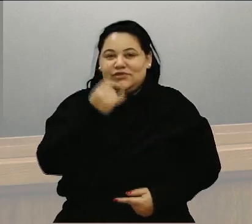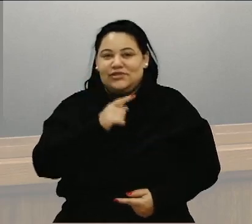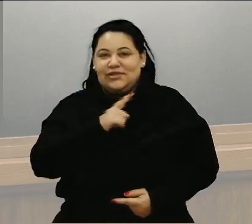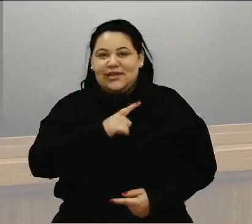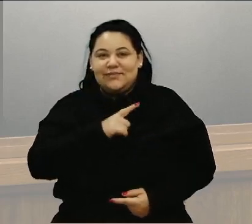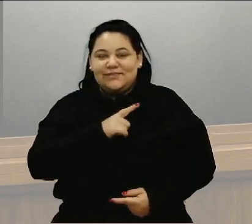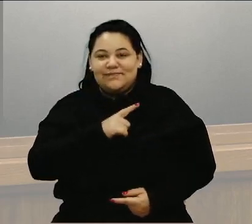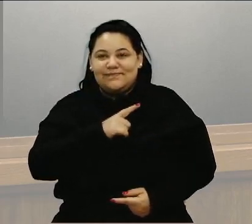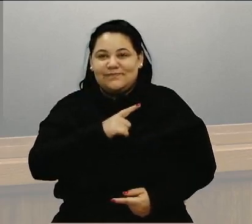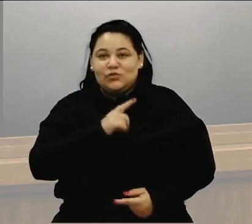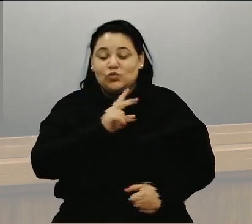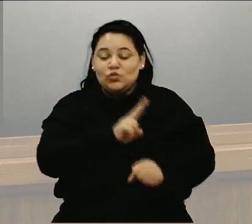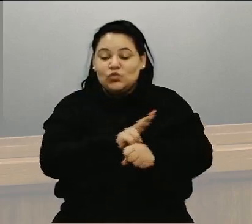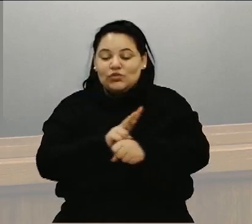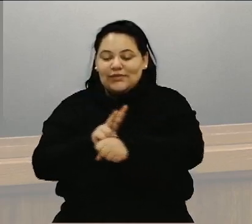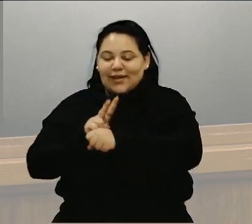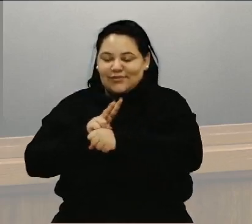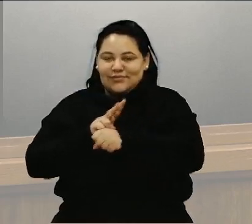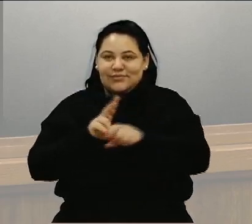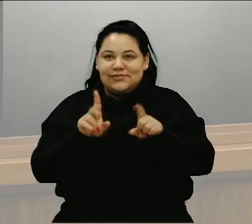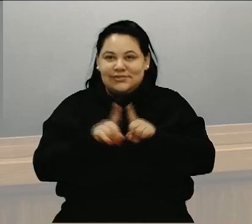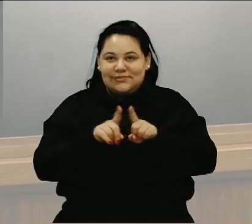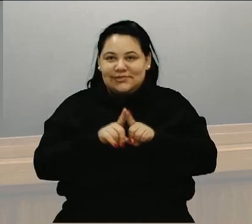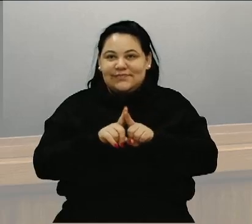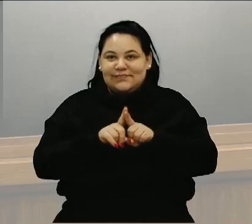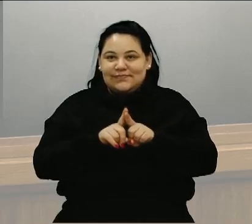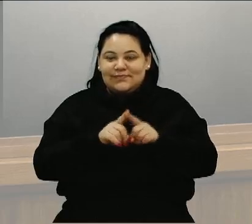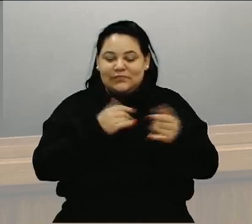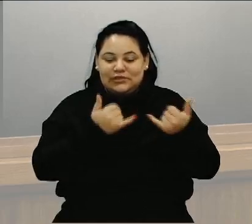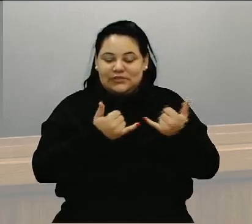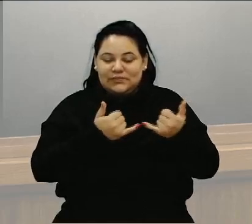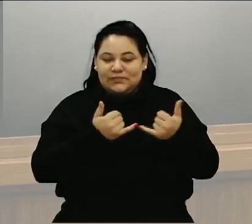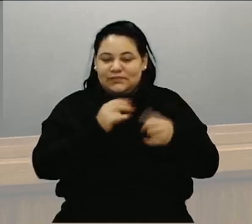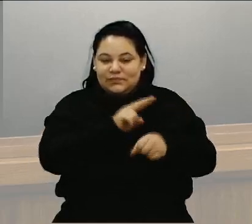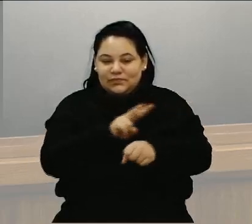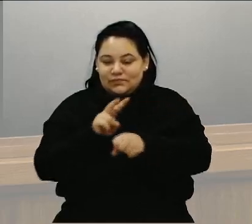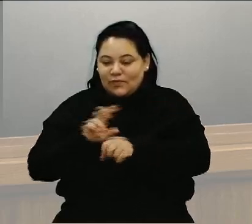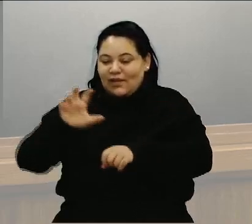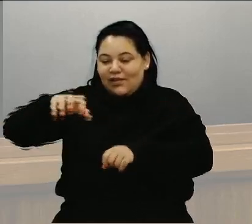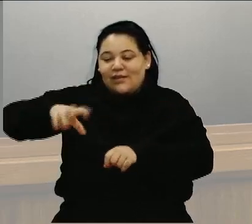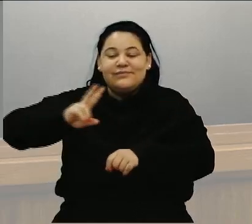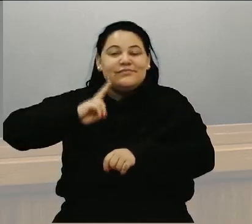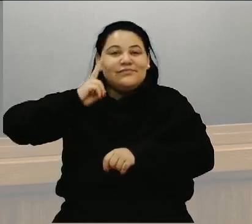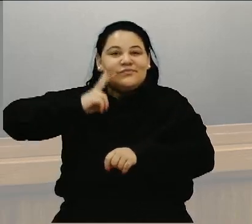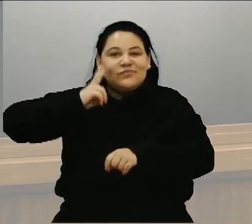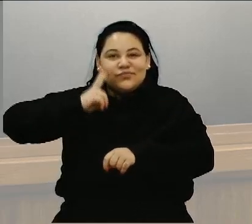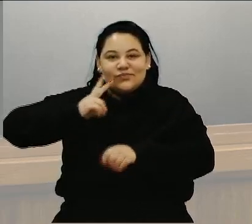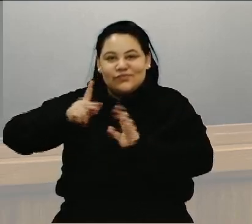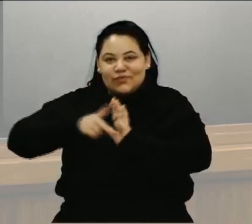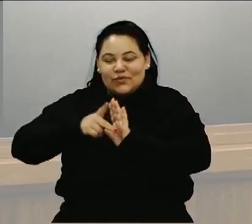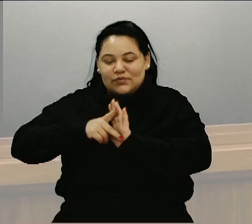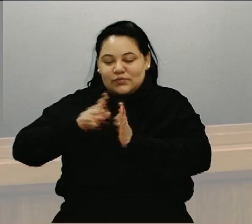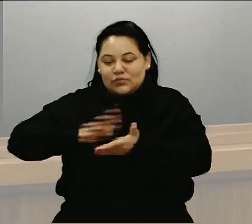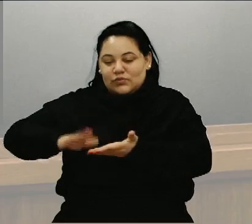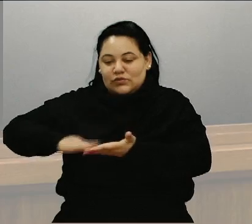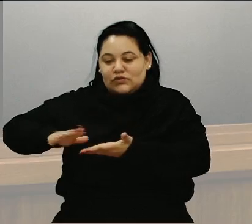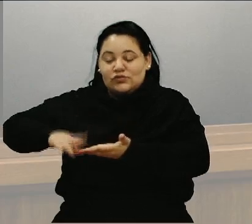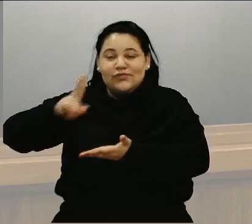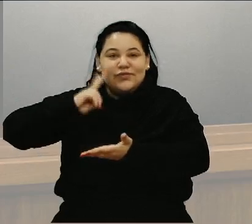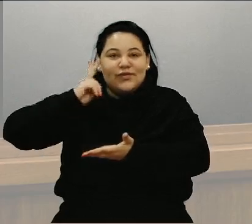uma preservação, no caso aqui da vinícola familiar, porque hoje também não se tem muito